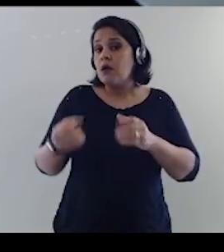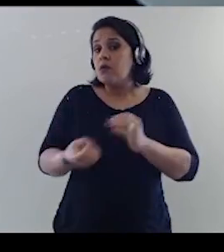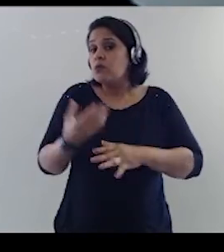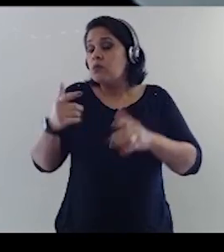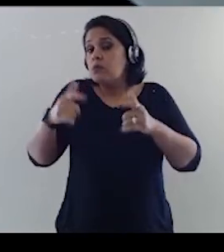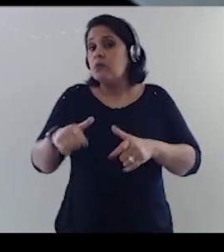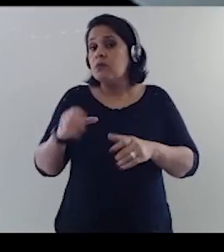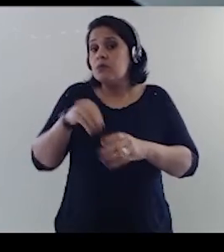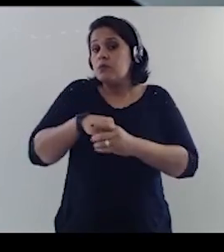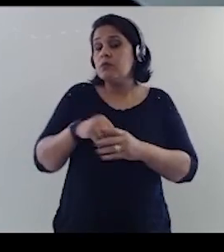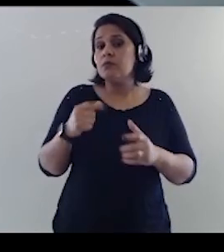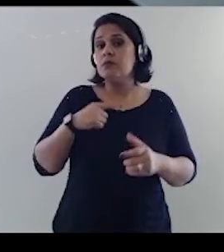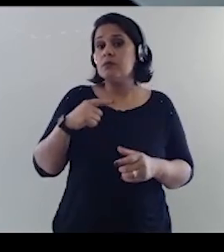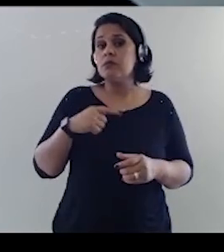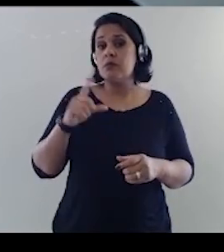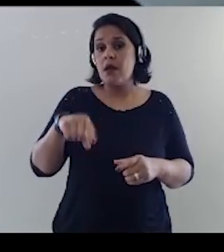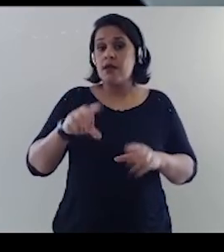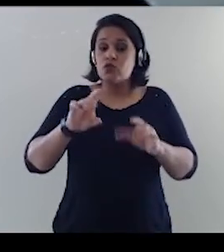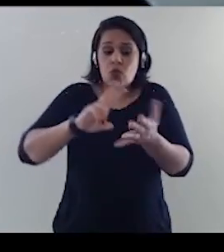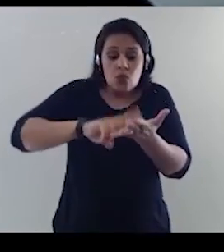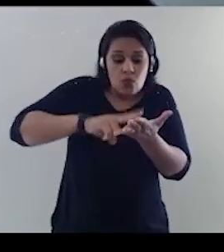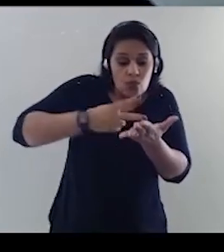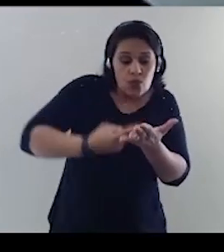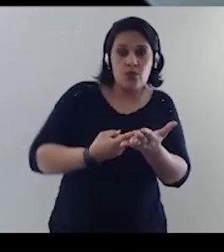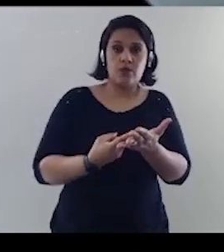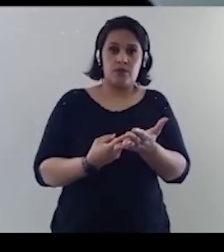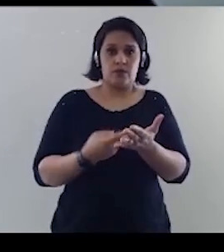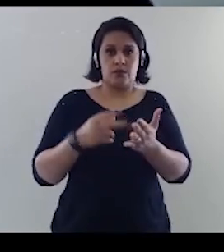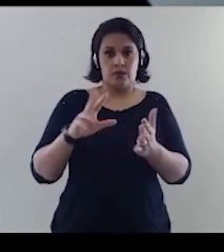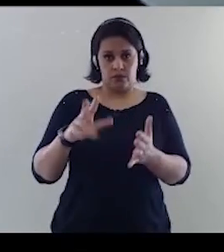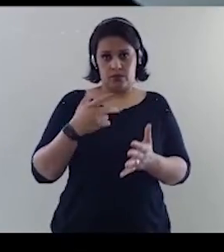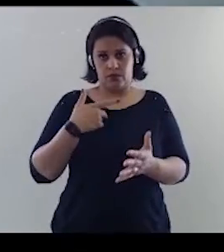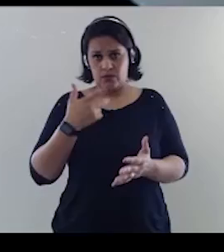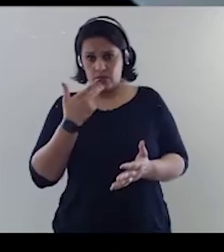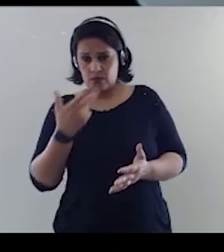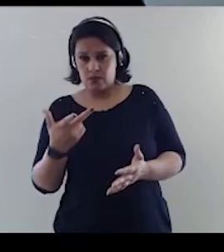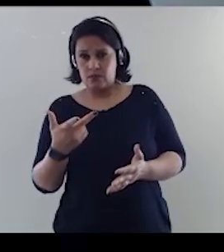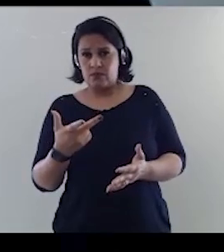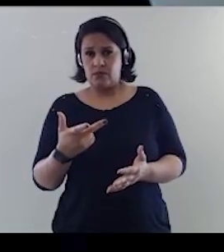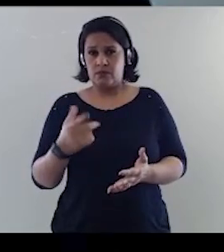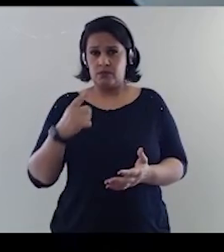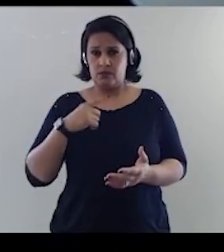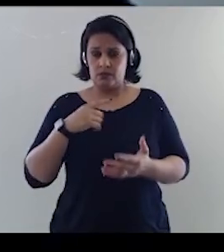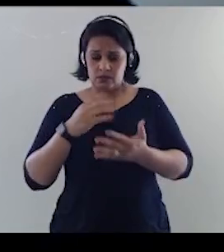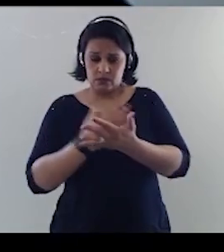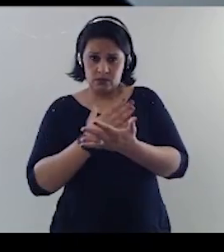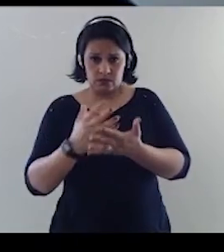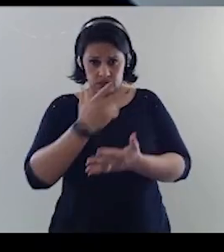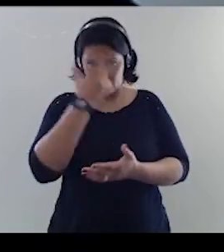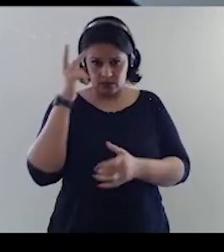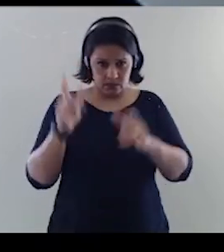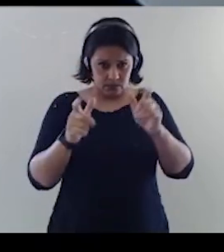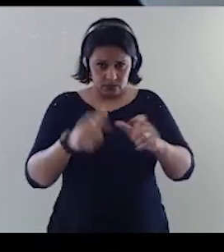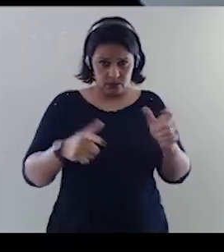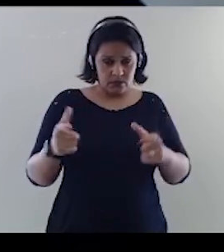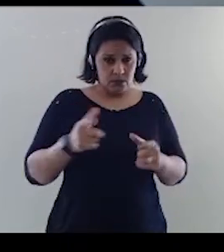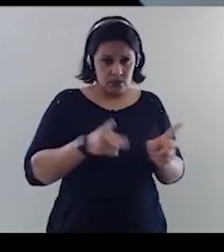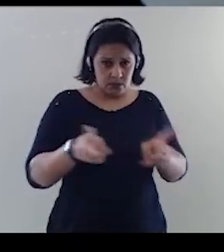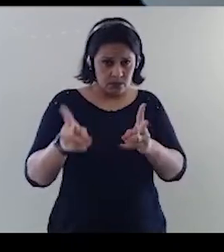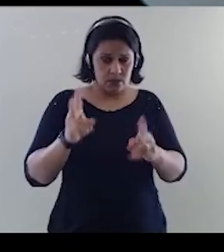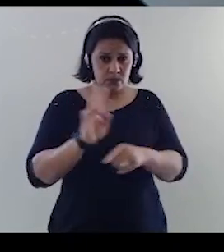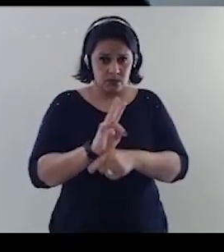da interpretação. E quando eu falo em interpretação, não estou a falar da pseudo-nova hermenêutica, que alguns sustentam, estou a falar